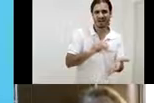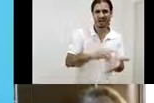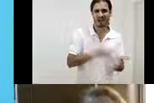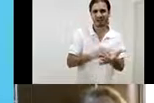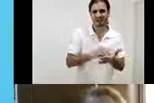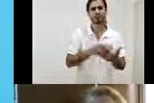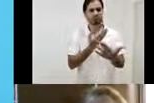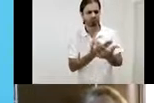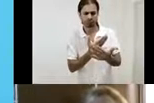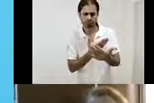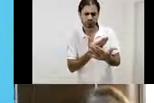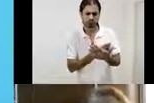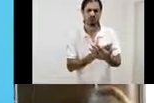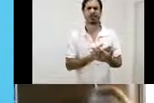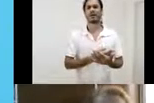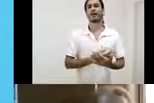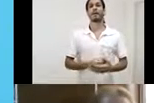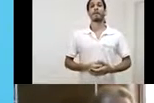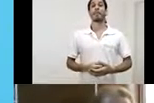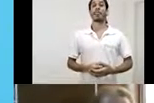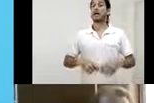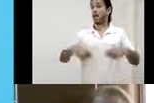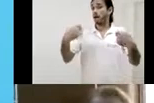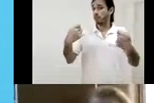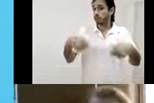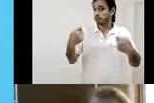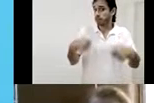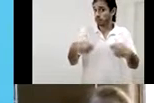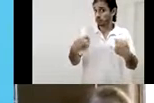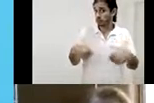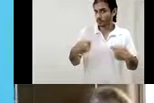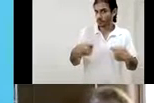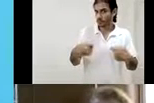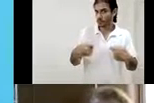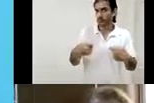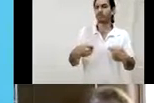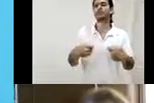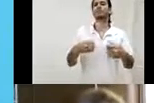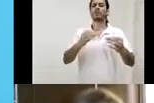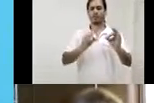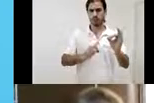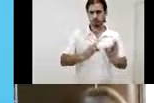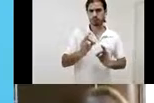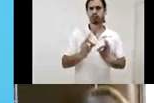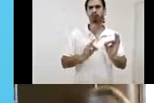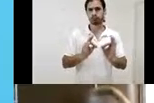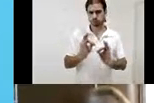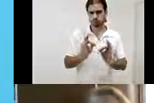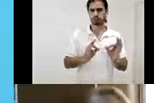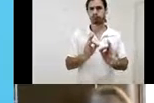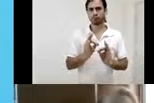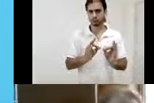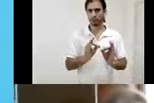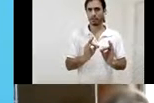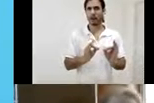grau. Então, era necessário forjar uma situação segundo os resultados dessa